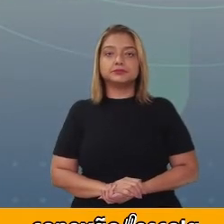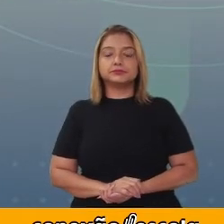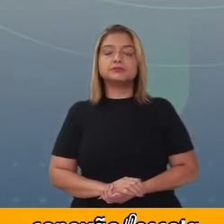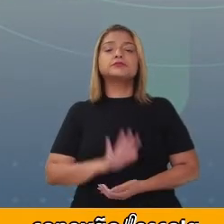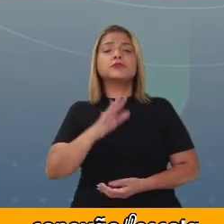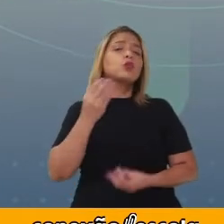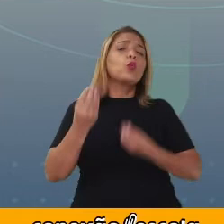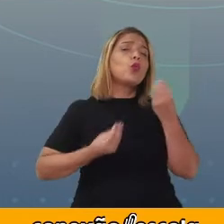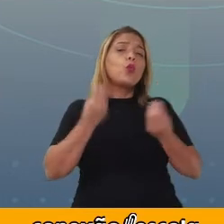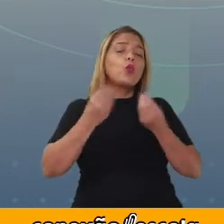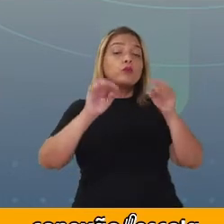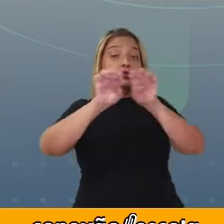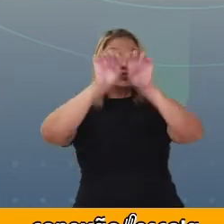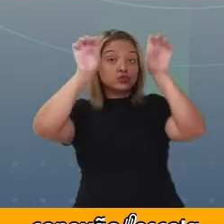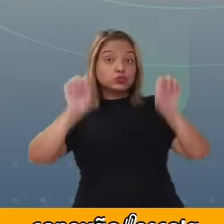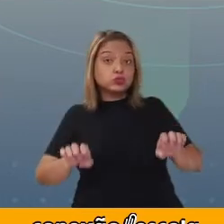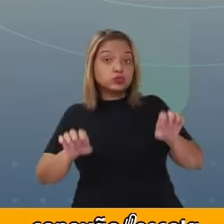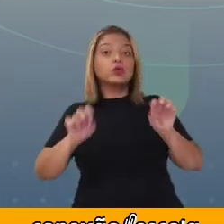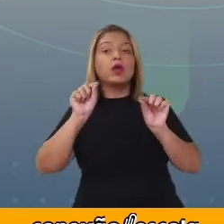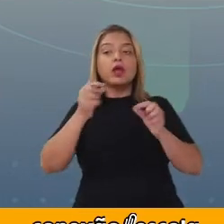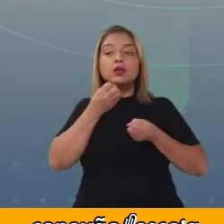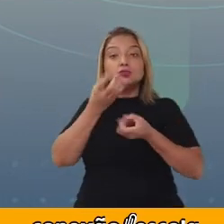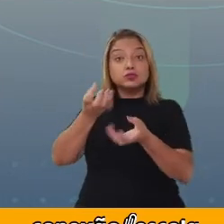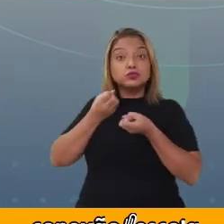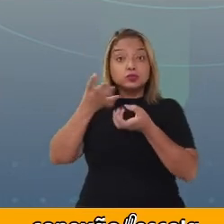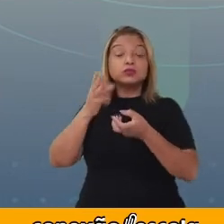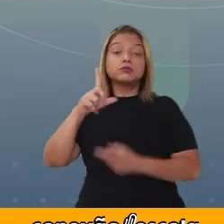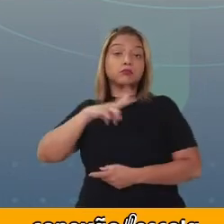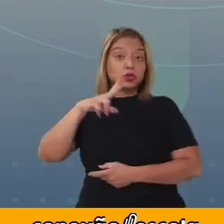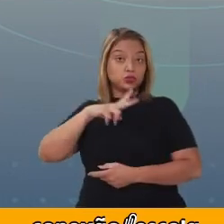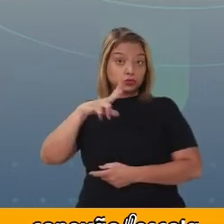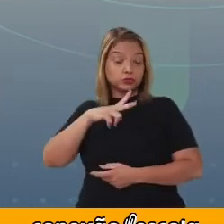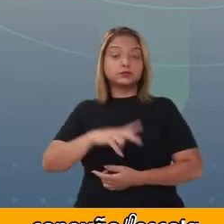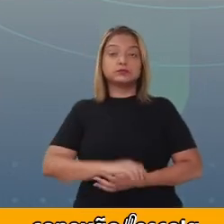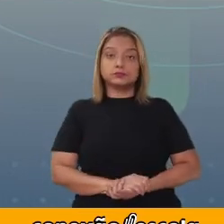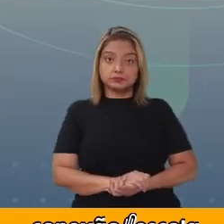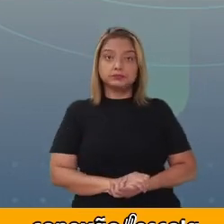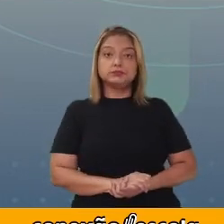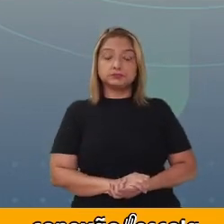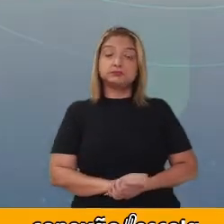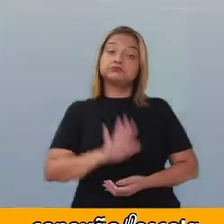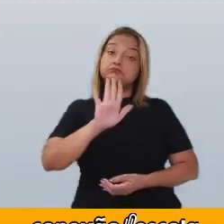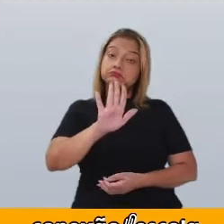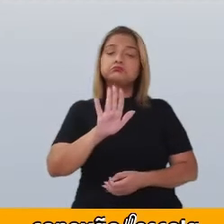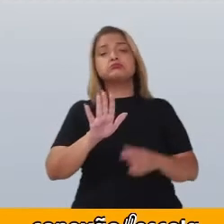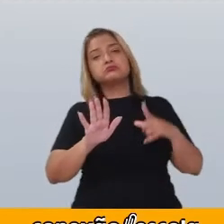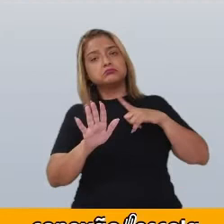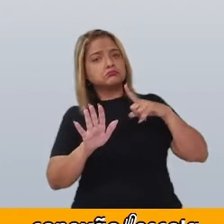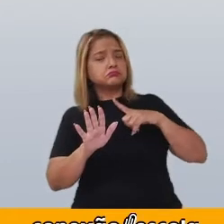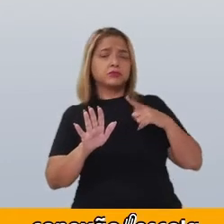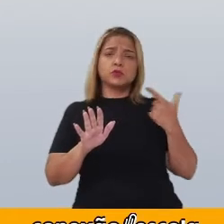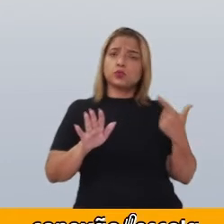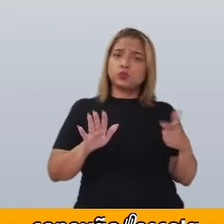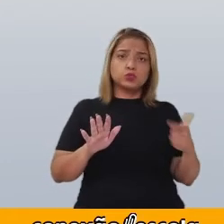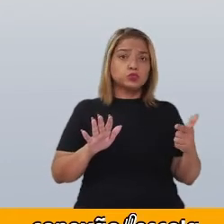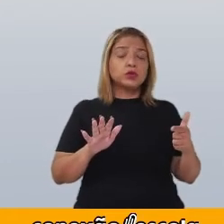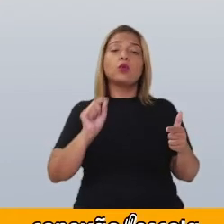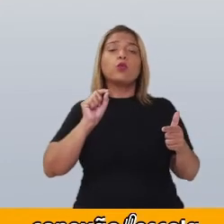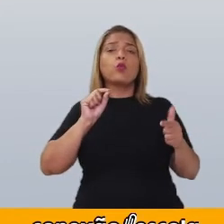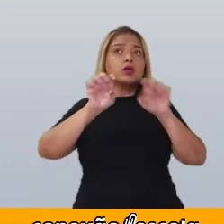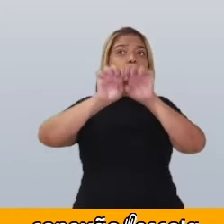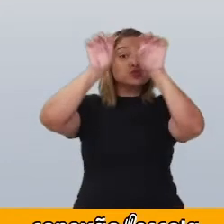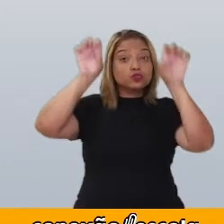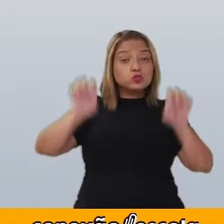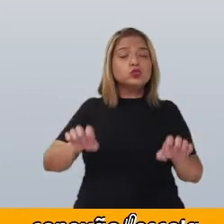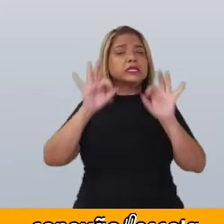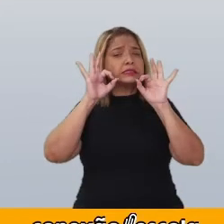E como é a estrutura do relato pessoal? Bom, ainda que não exista uma